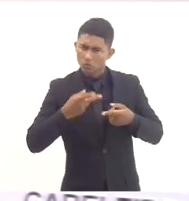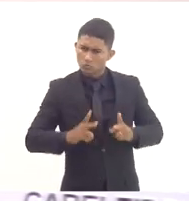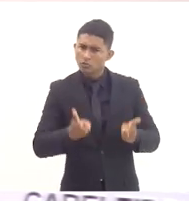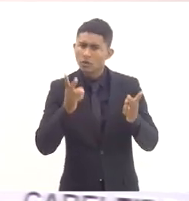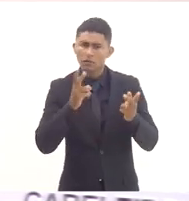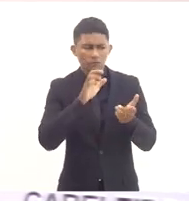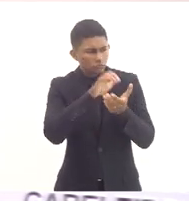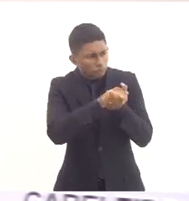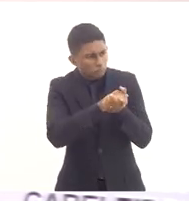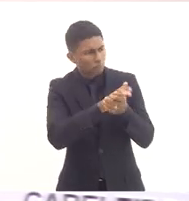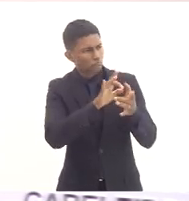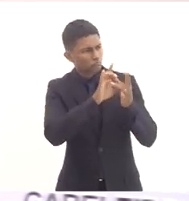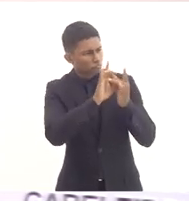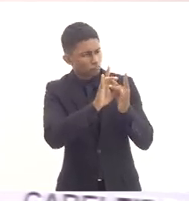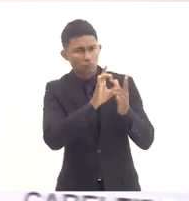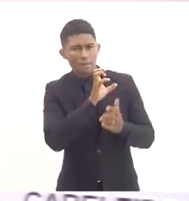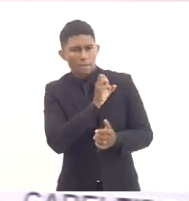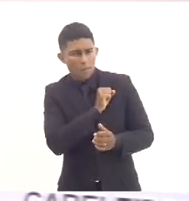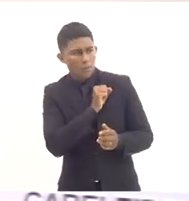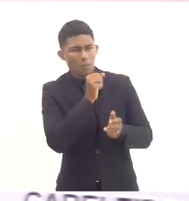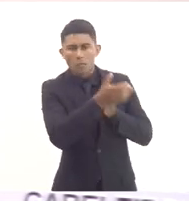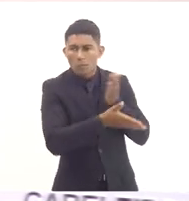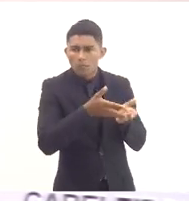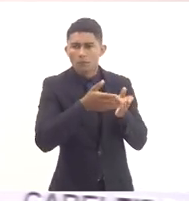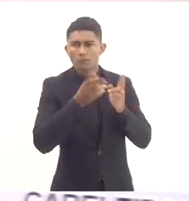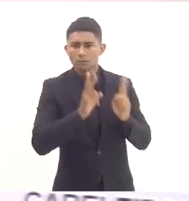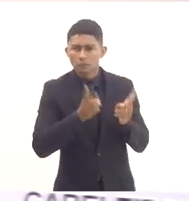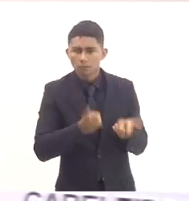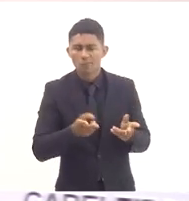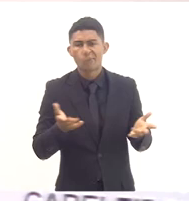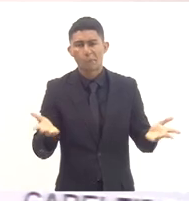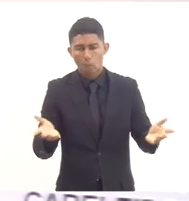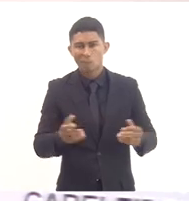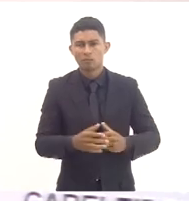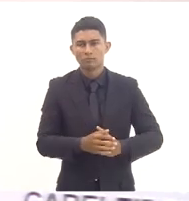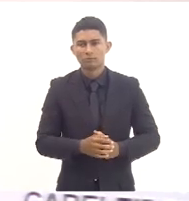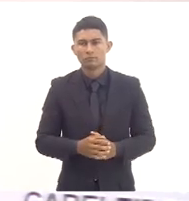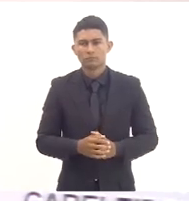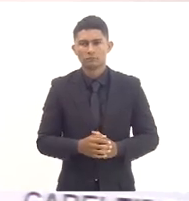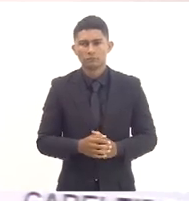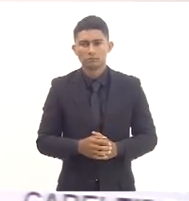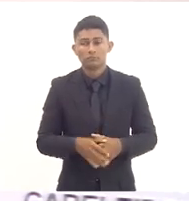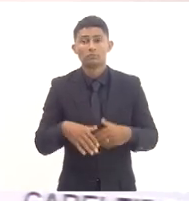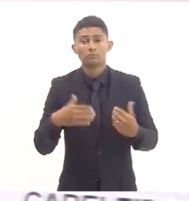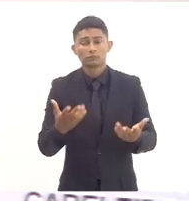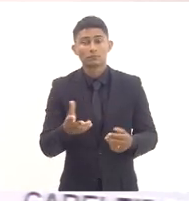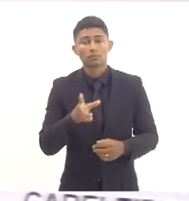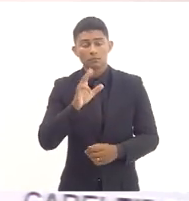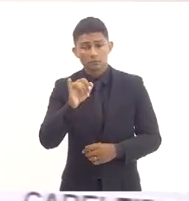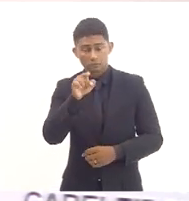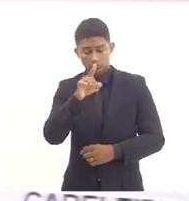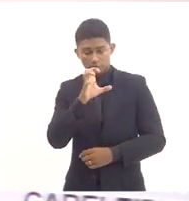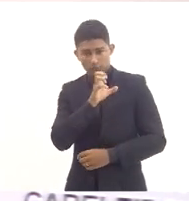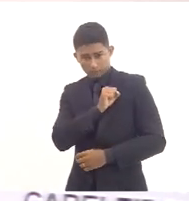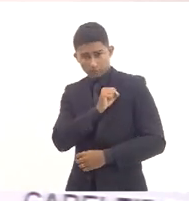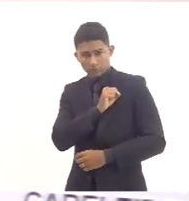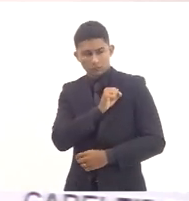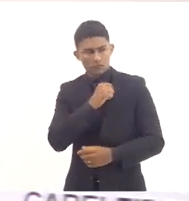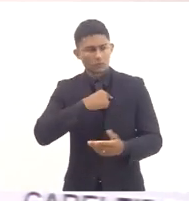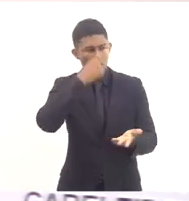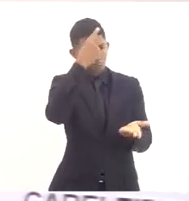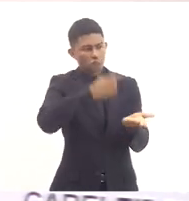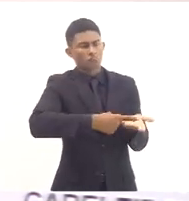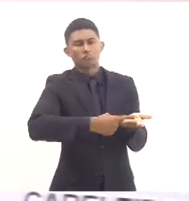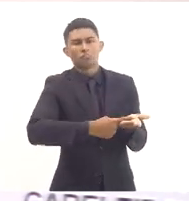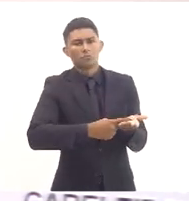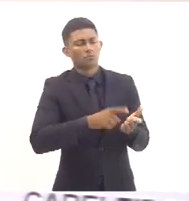é um compromisso atávico é um compromisso intrínseco e quem ama se compromete senão não é